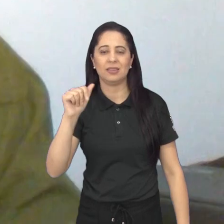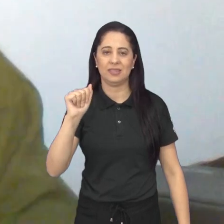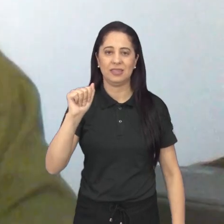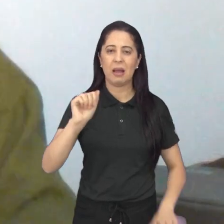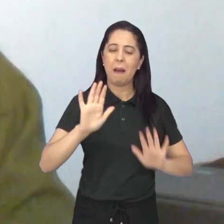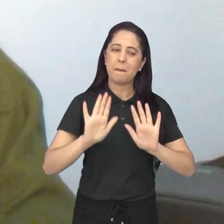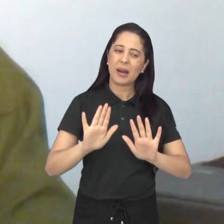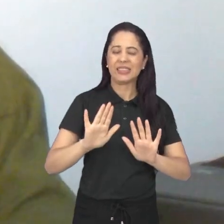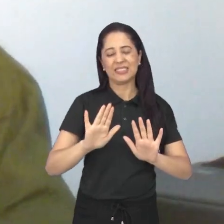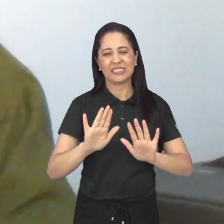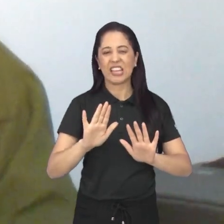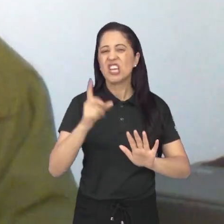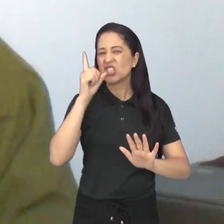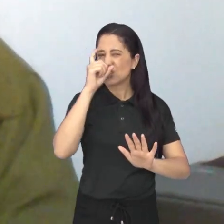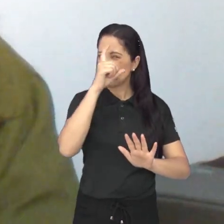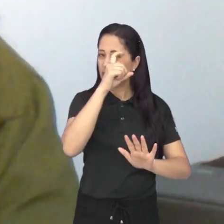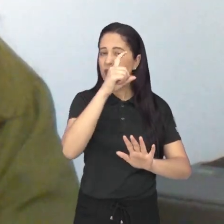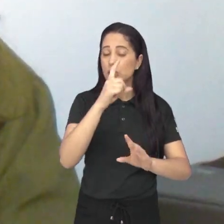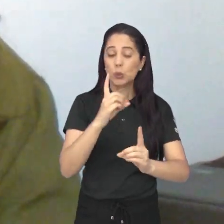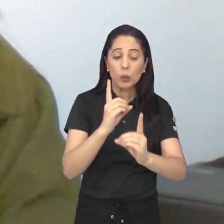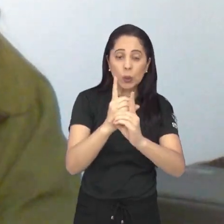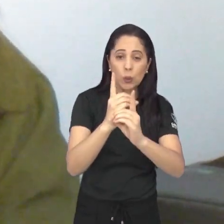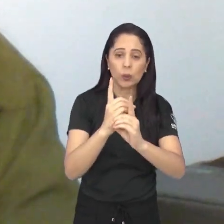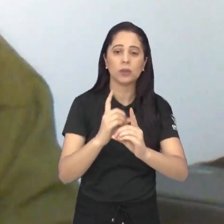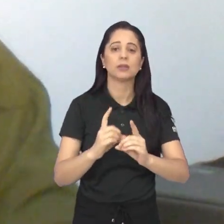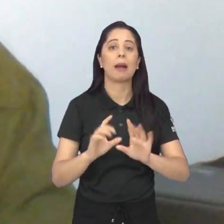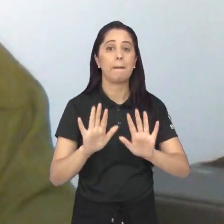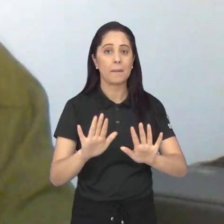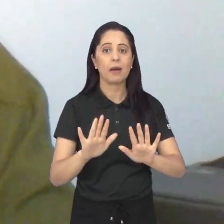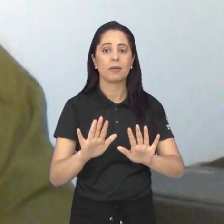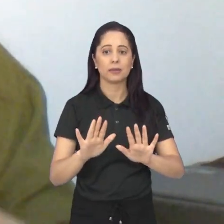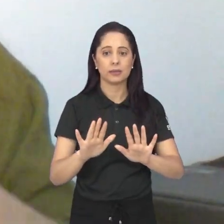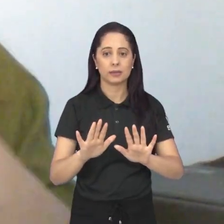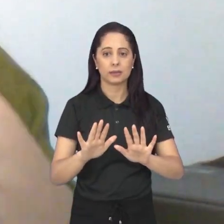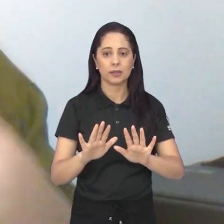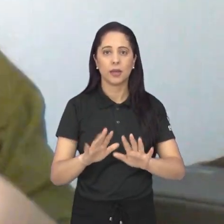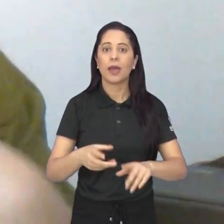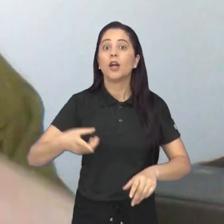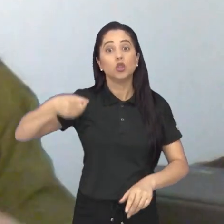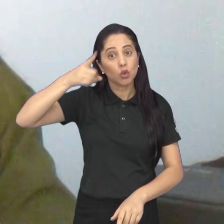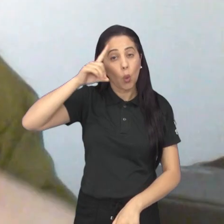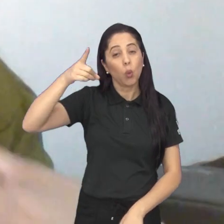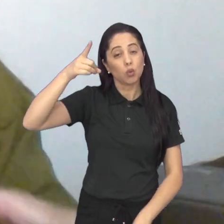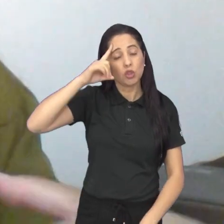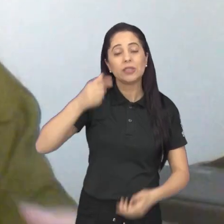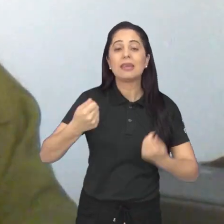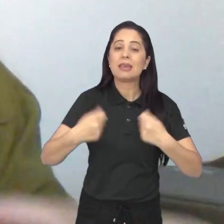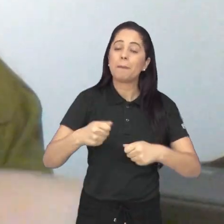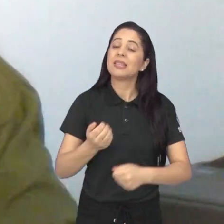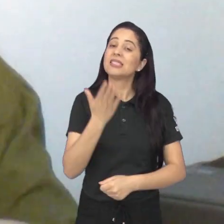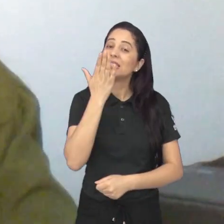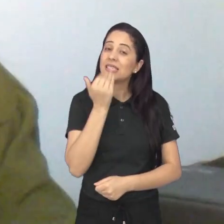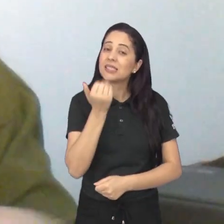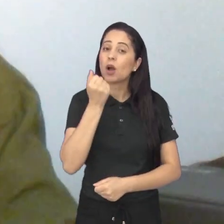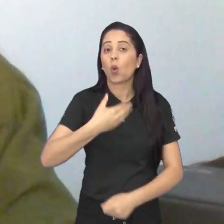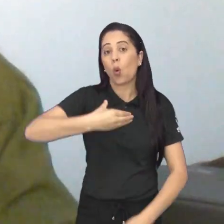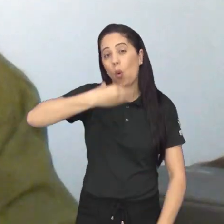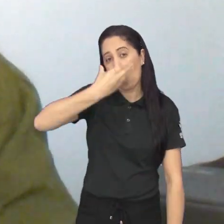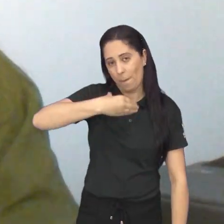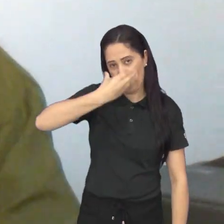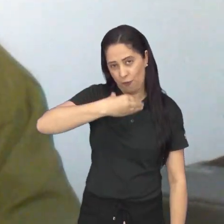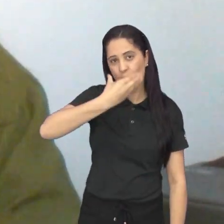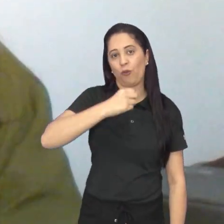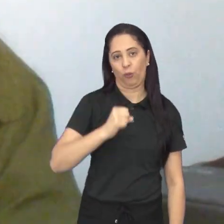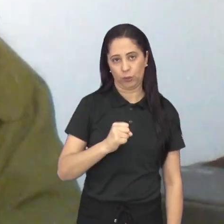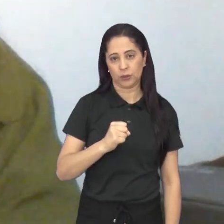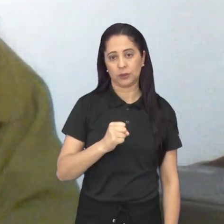mais longe aqui da nossa região aqui. Mas o ideal é que todos os dias a gente tente consumir pelo menos 2 a 3